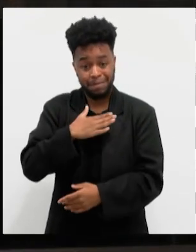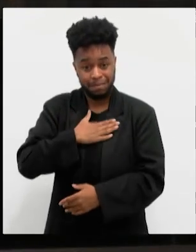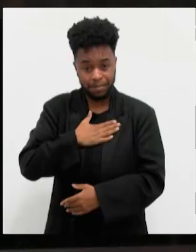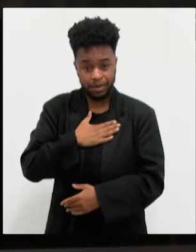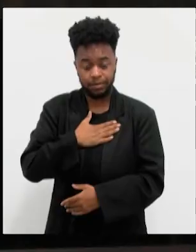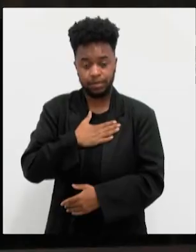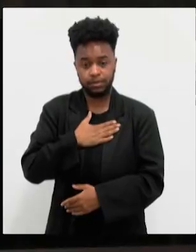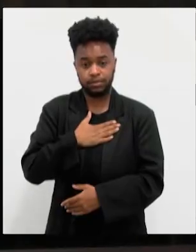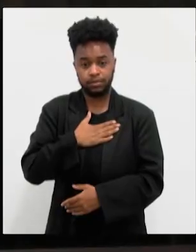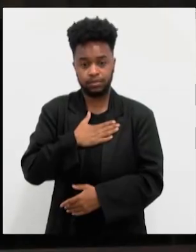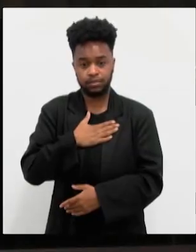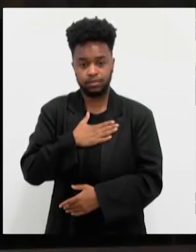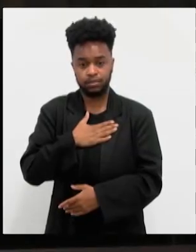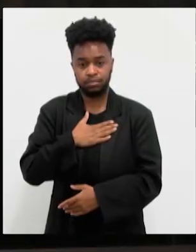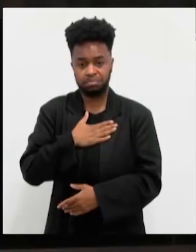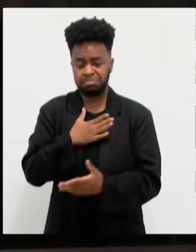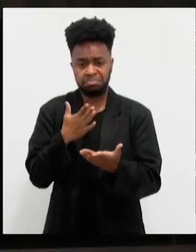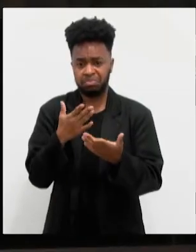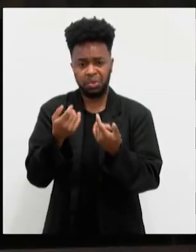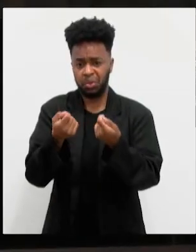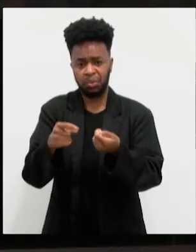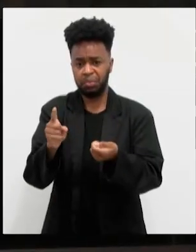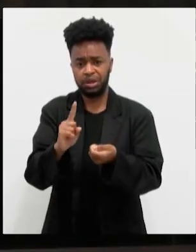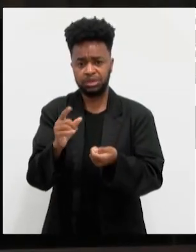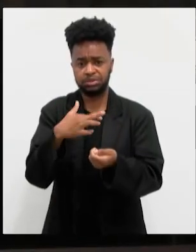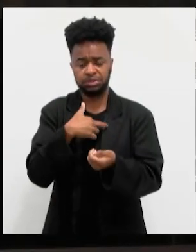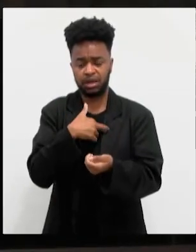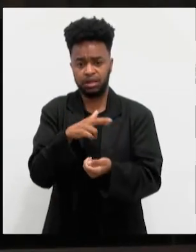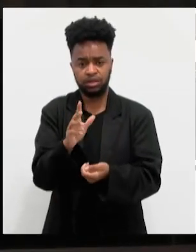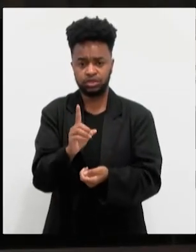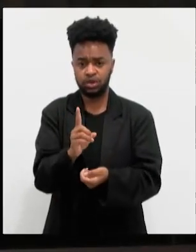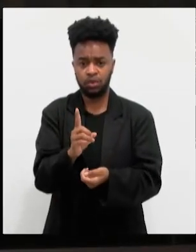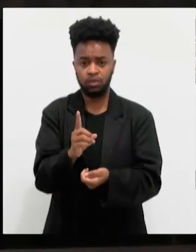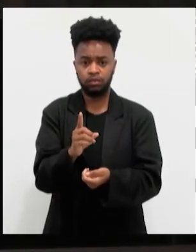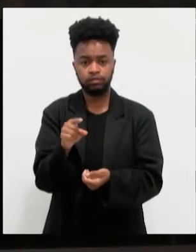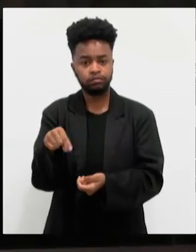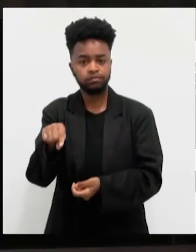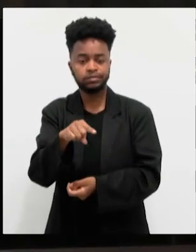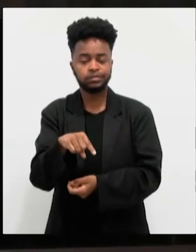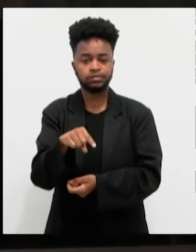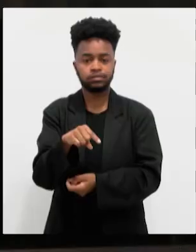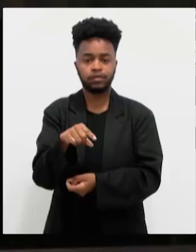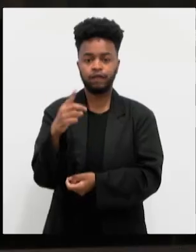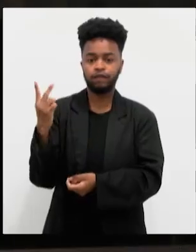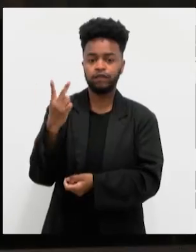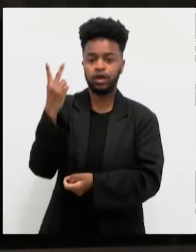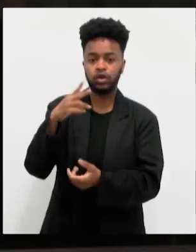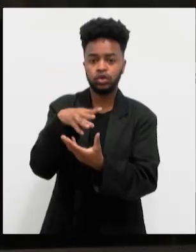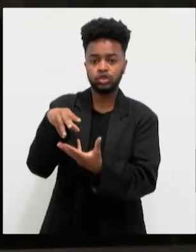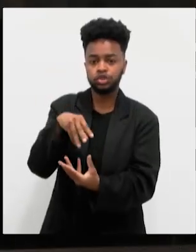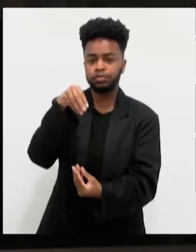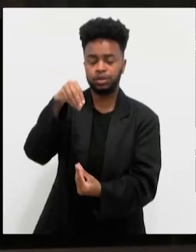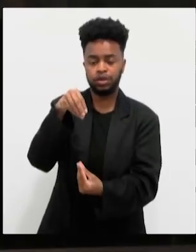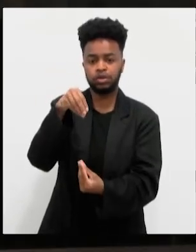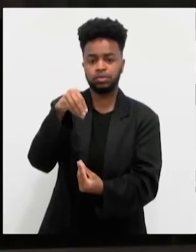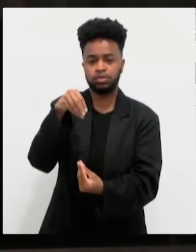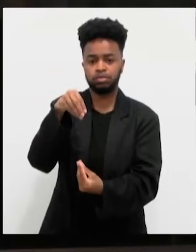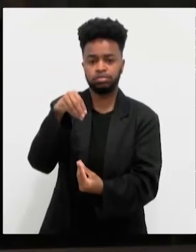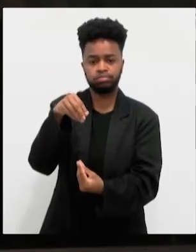a rigor, nem precisaria ter religião para você reconhecer esse espírito